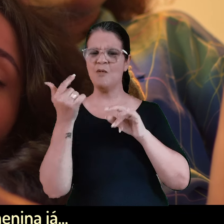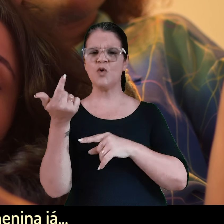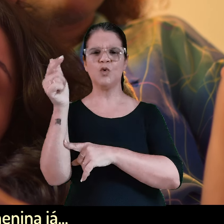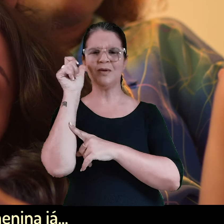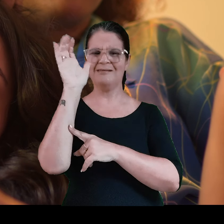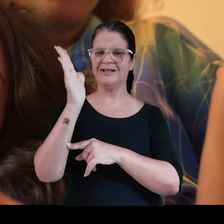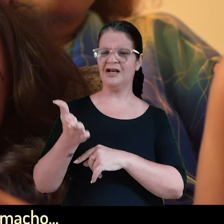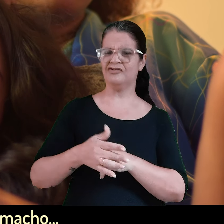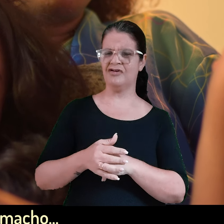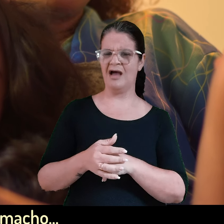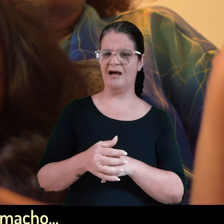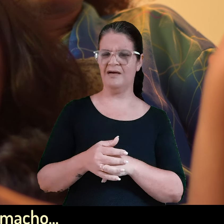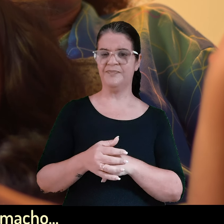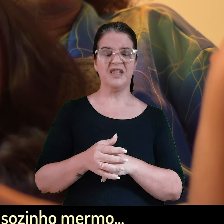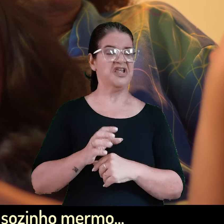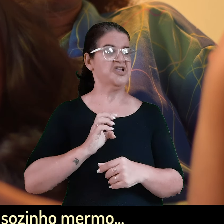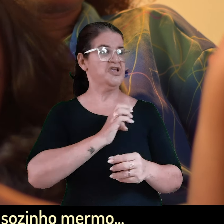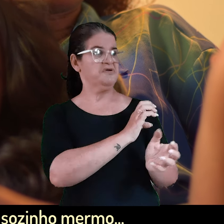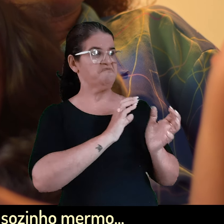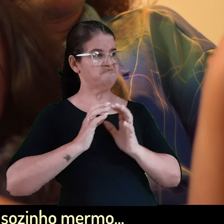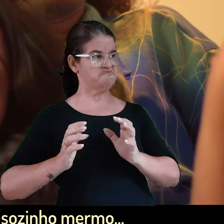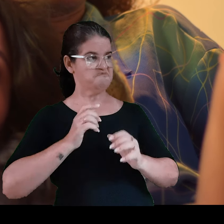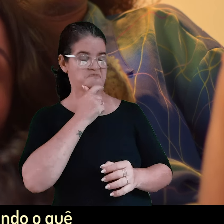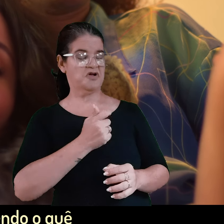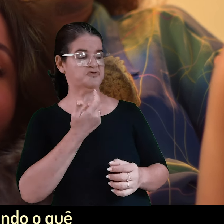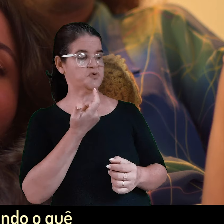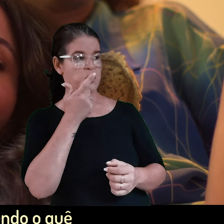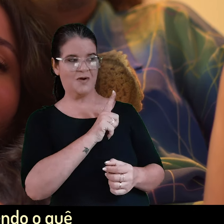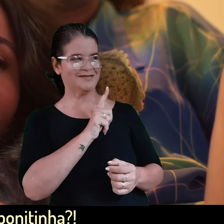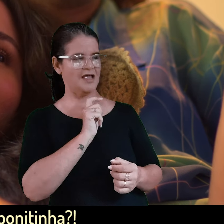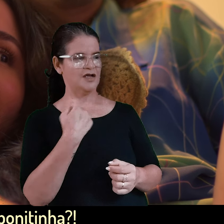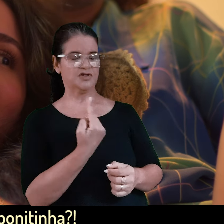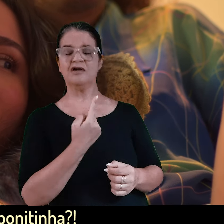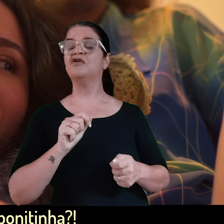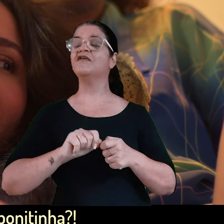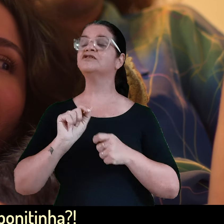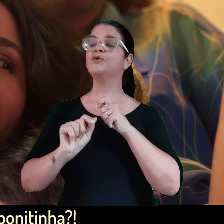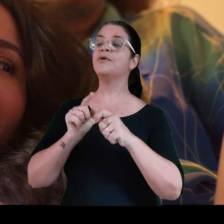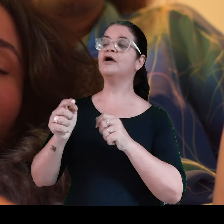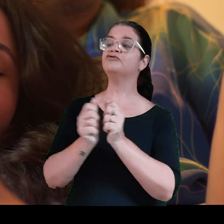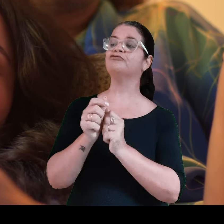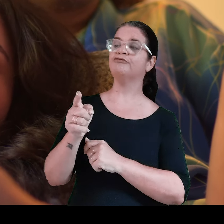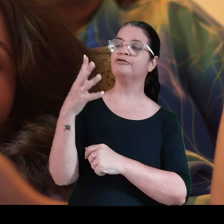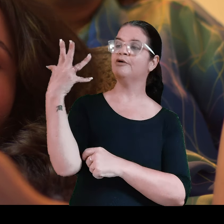com outra menina já. Esquerda ou macho. Não consegue ficar sozinha mesmo. E eu tô fazendo o que aqui contigo, bonitinha?